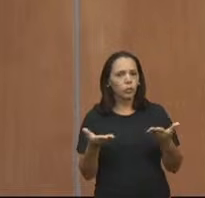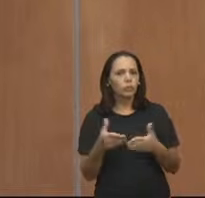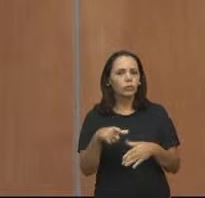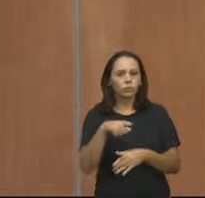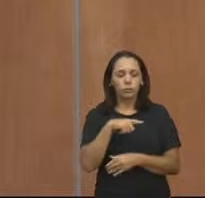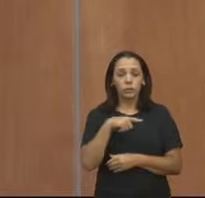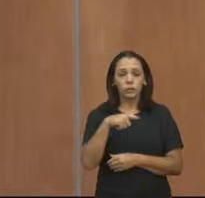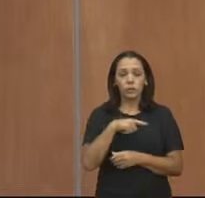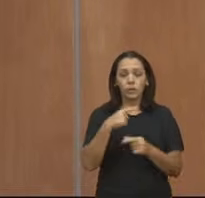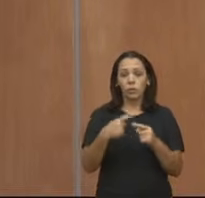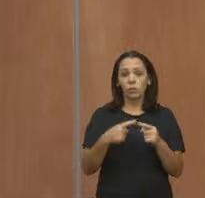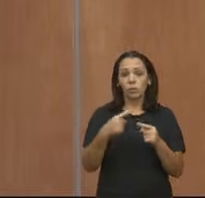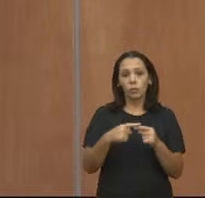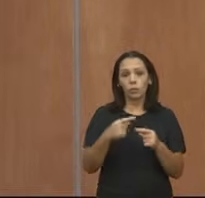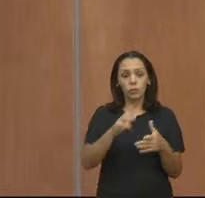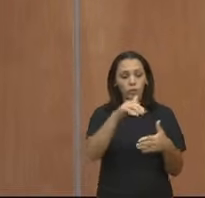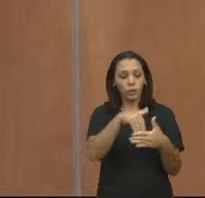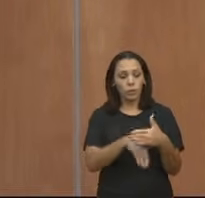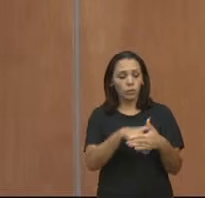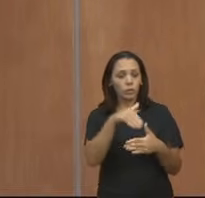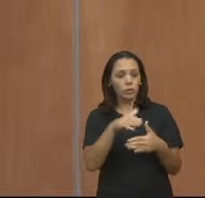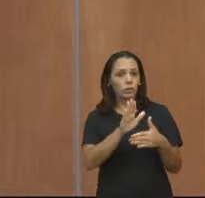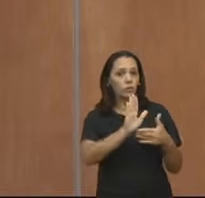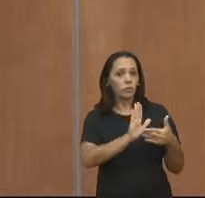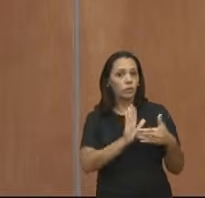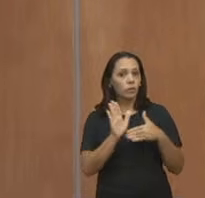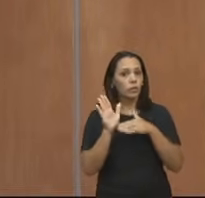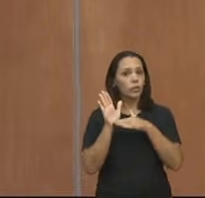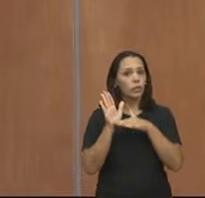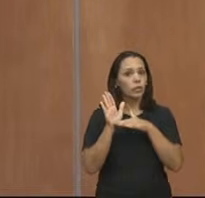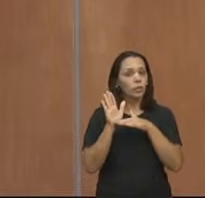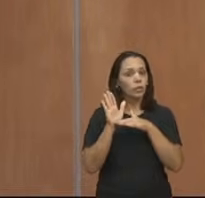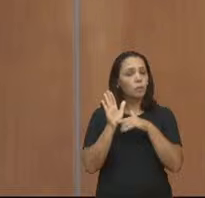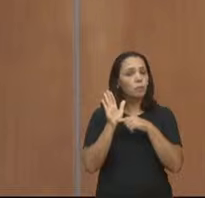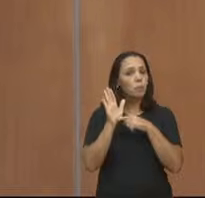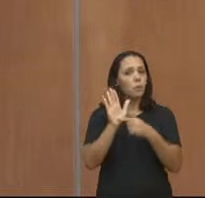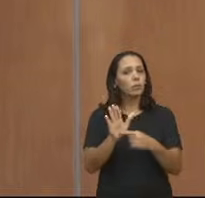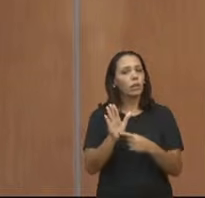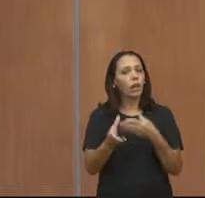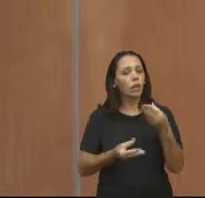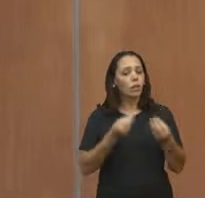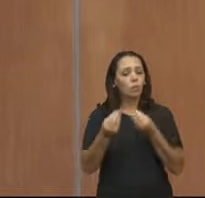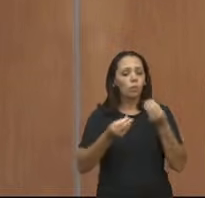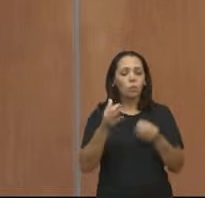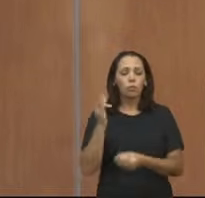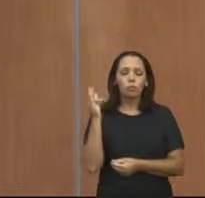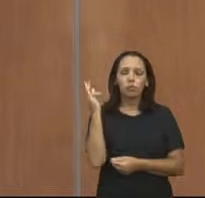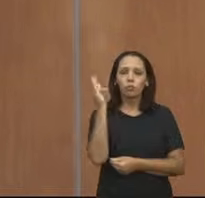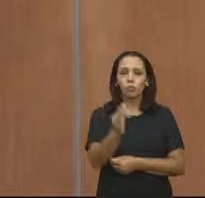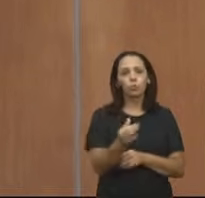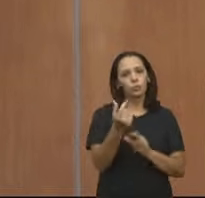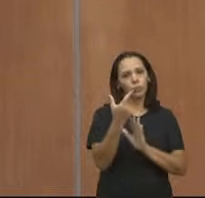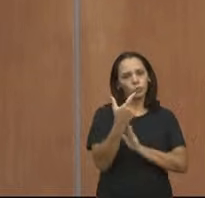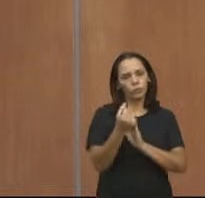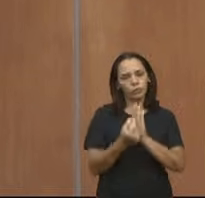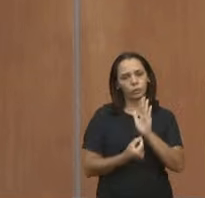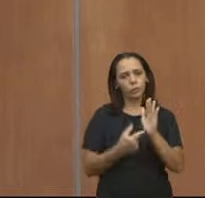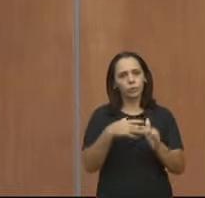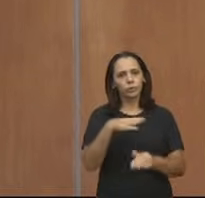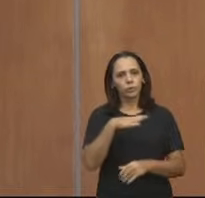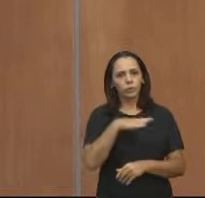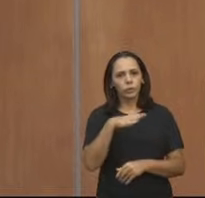hoje, porque a partir dessa votação a gente dita o futuro da cidade, não somente nesse